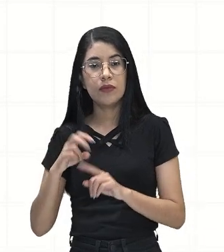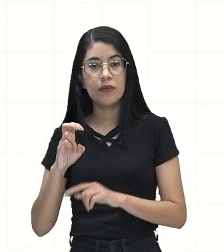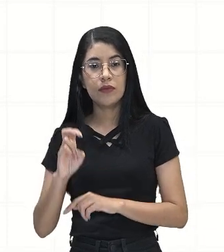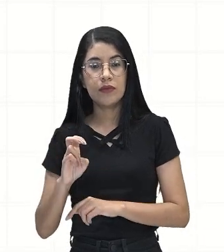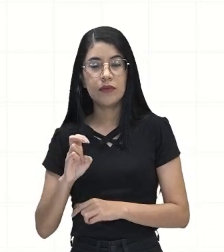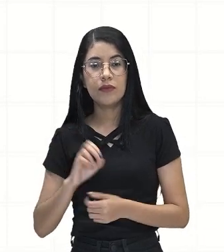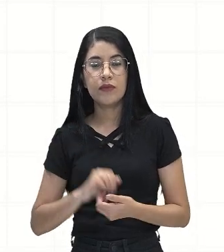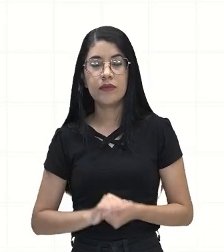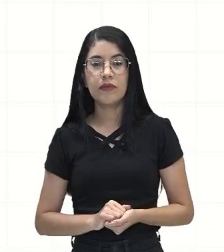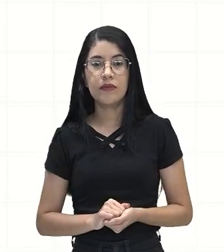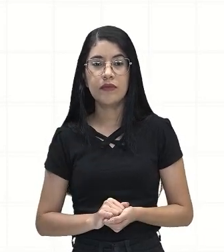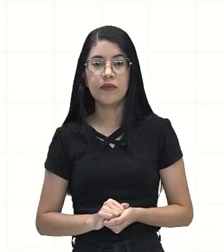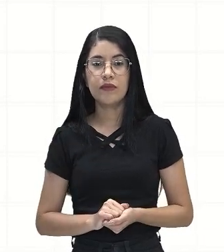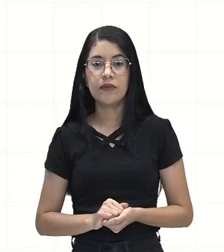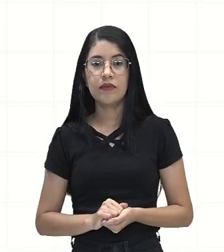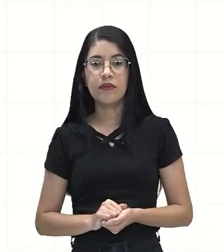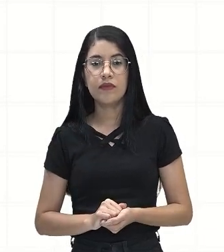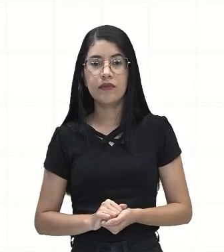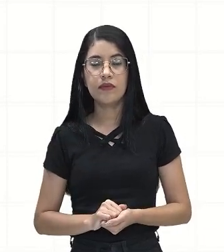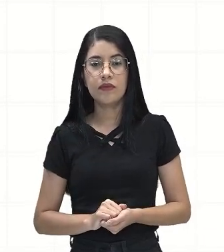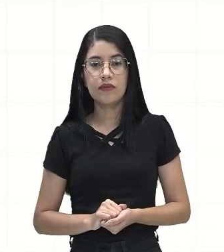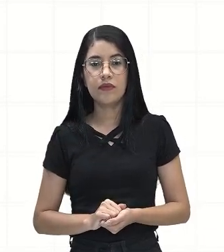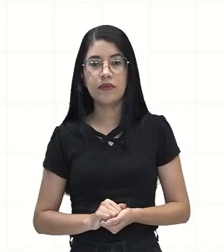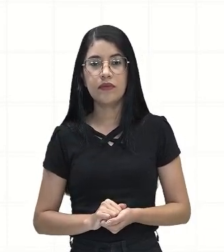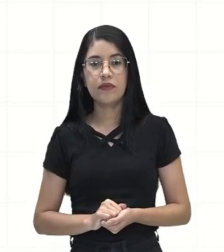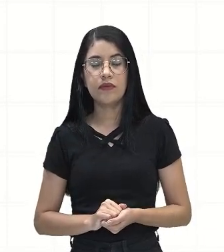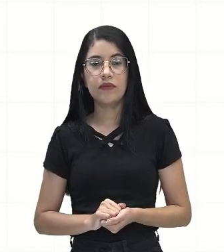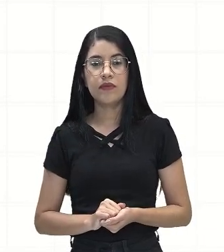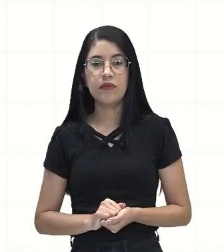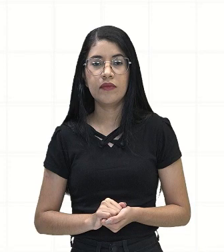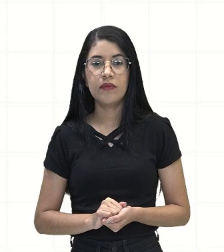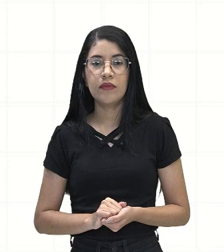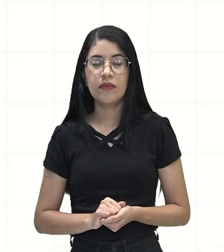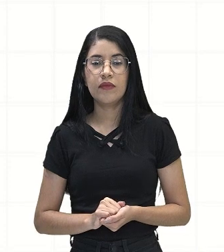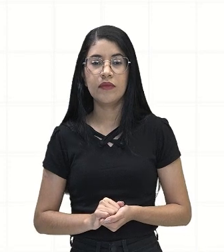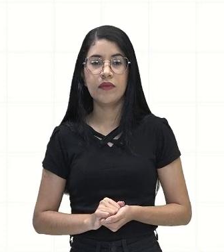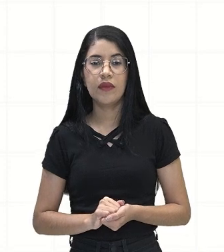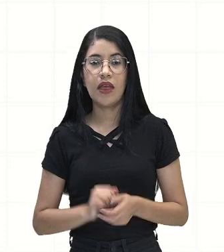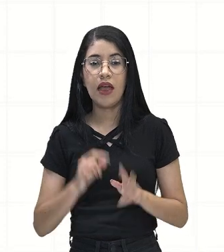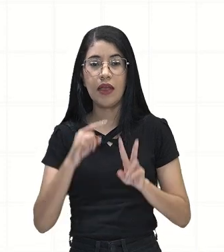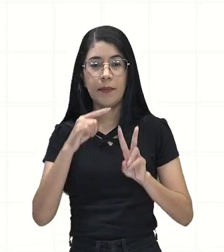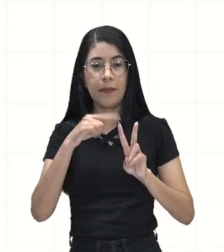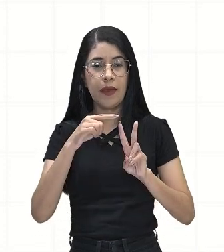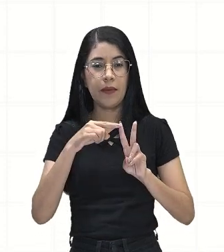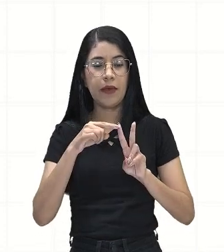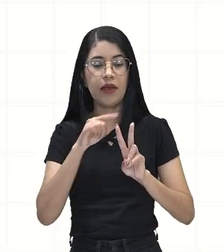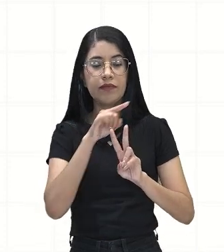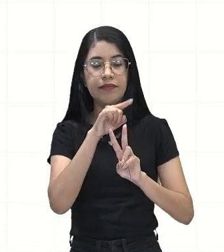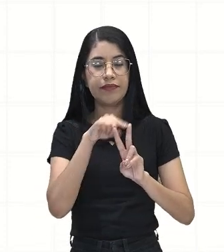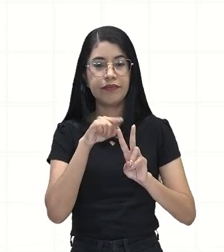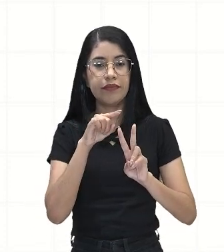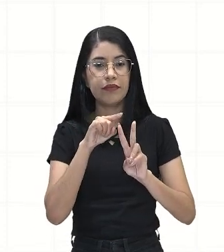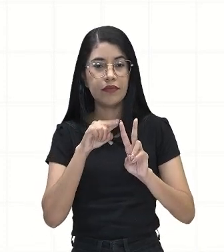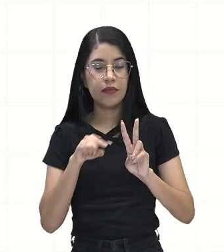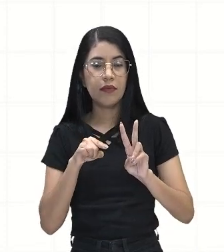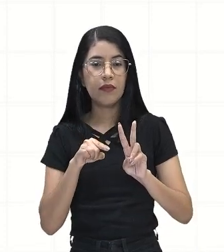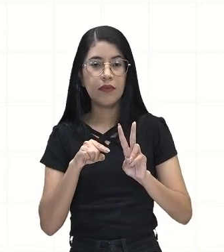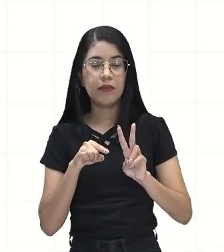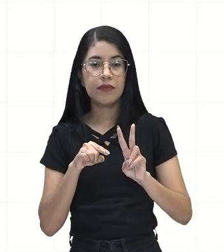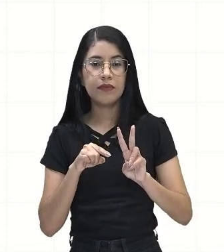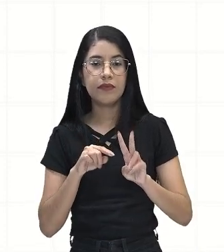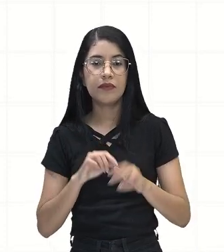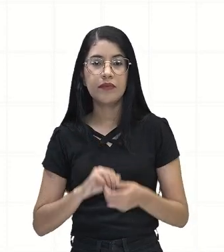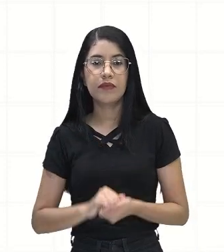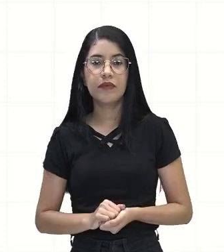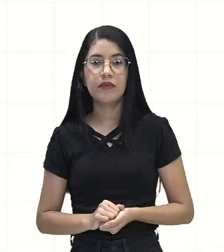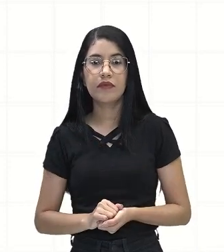2 ao quadrado vezes 5. Aplicando lá a propriedade de potenciação, de radical,